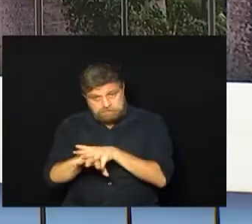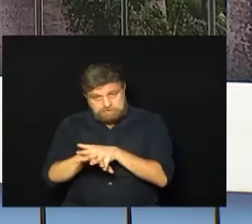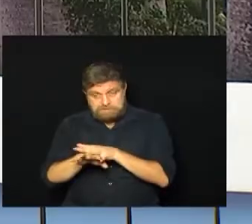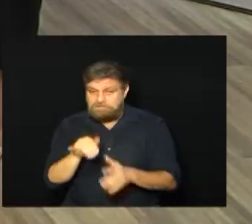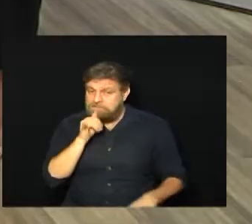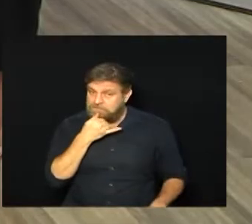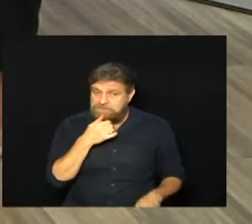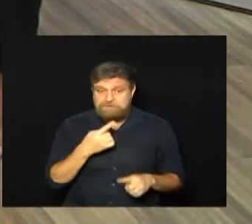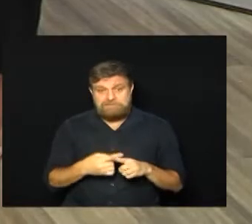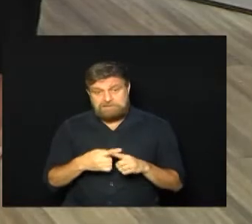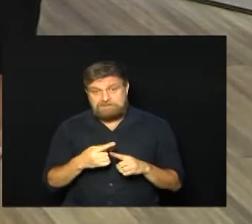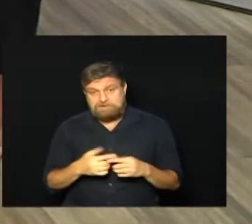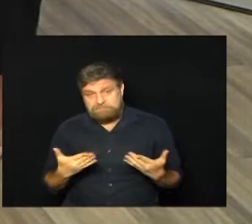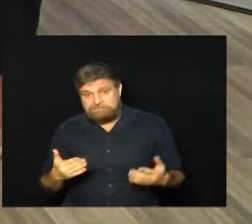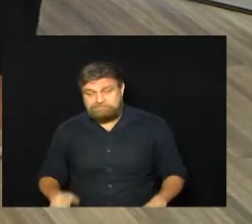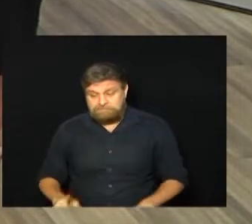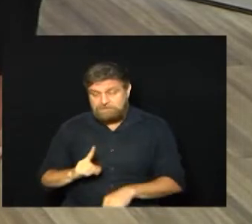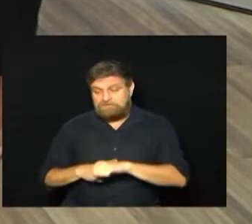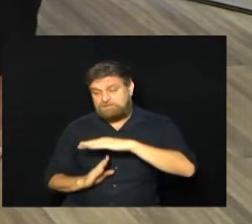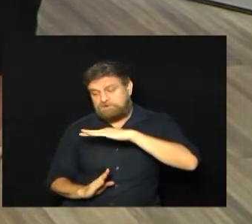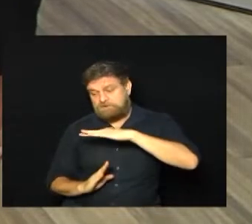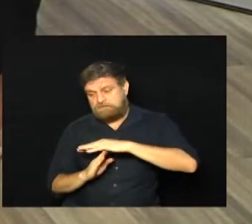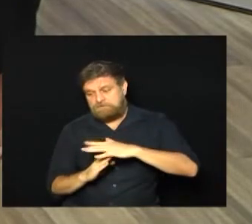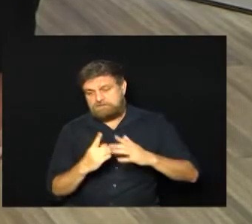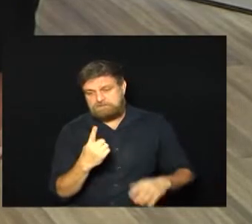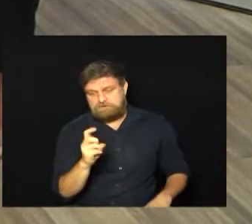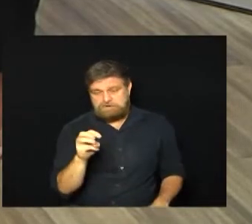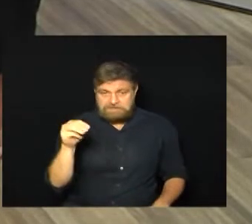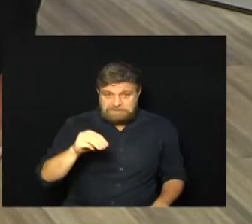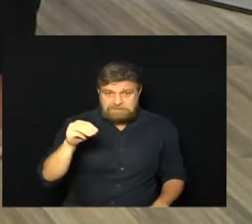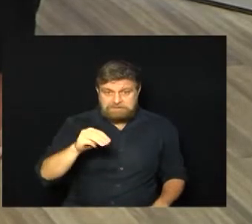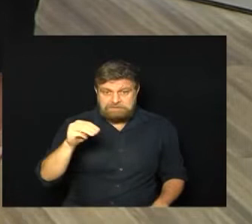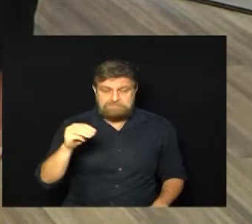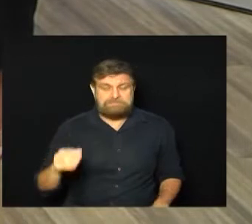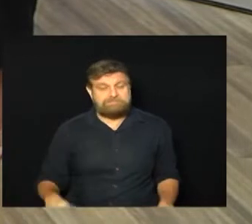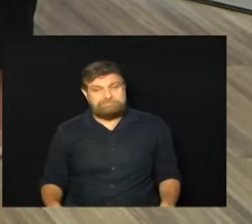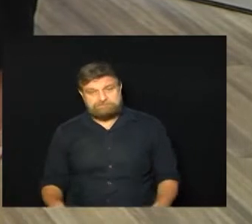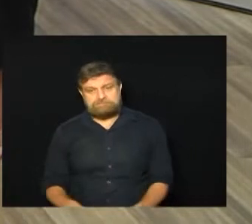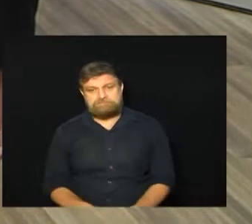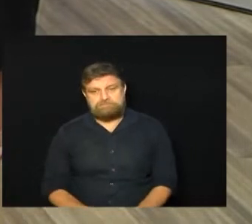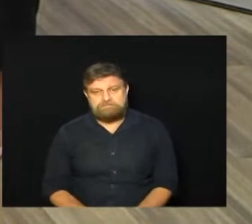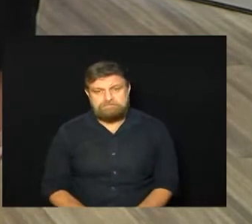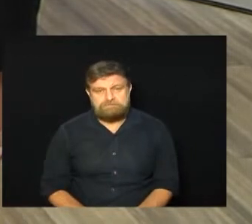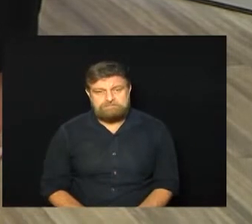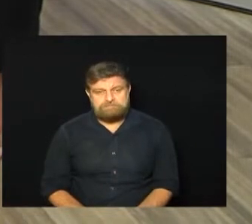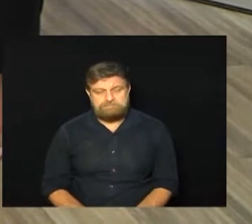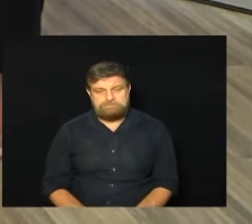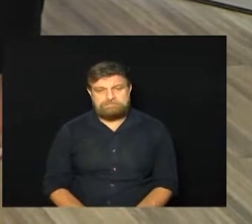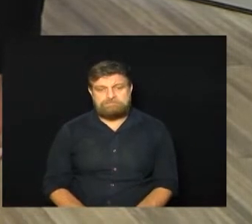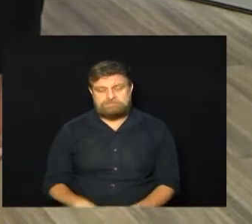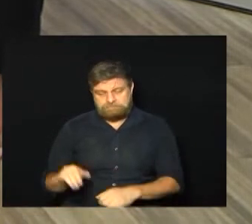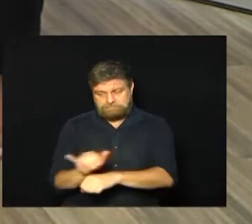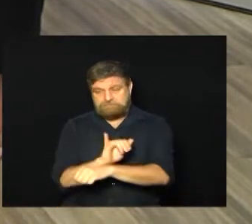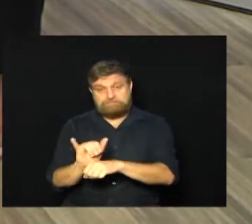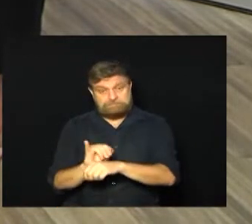Infelizmente, por causa disso, as visitas aos nossos entes queridos, né, que eram de 30 minutos, agora passando para 15.